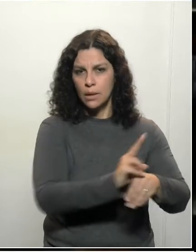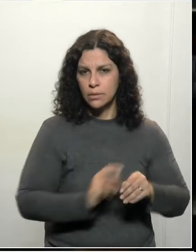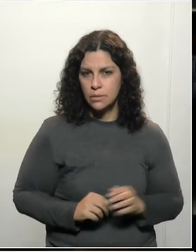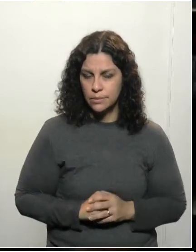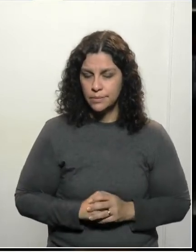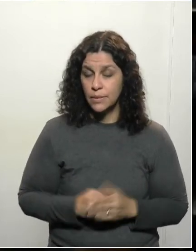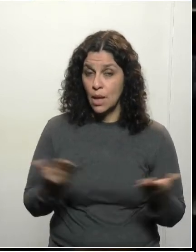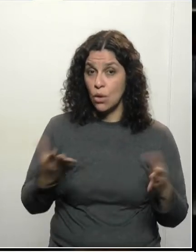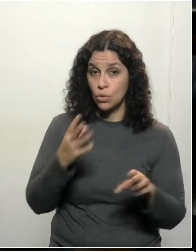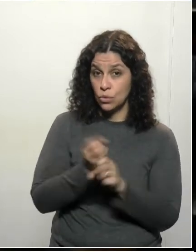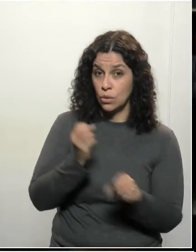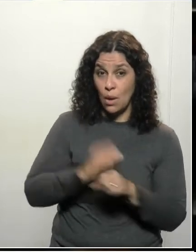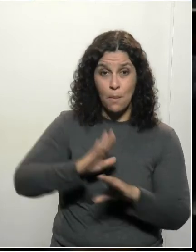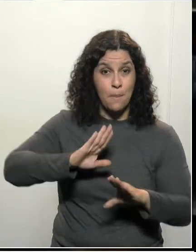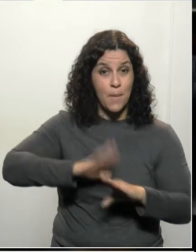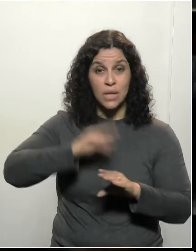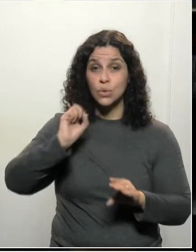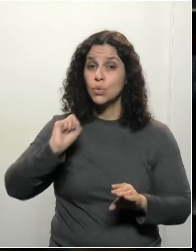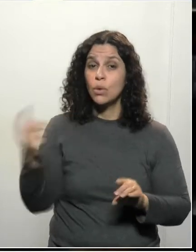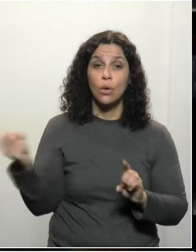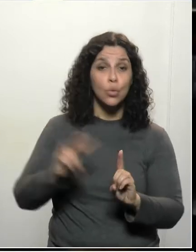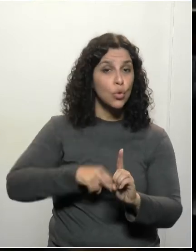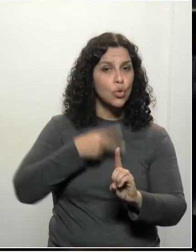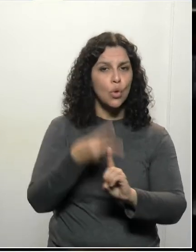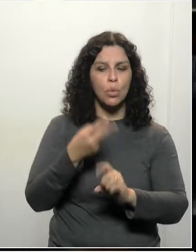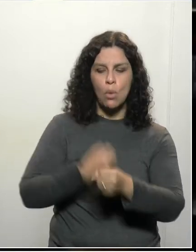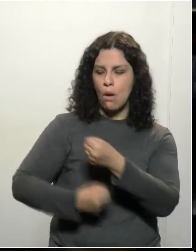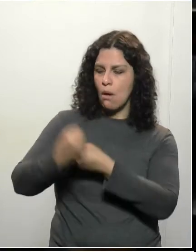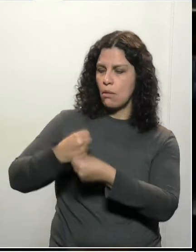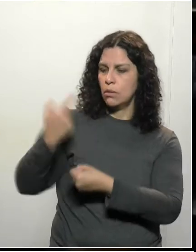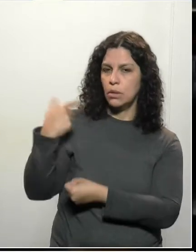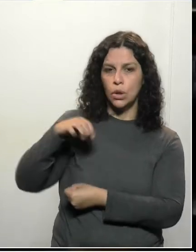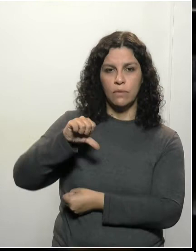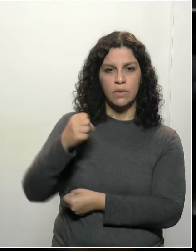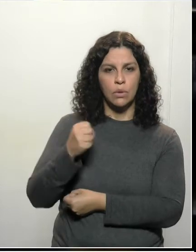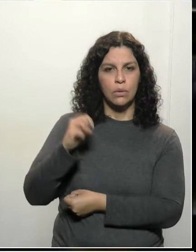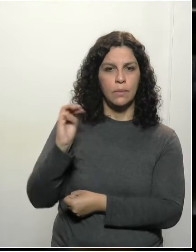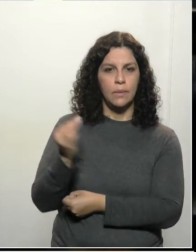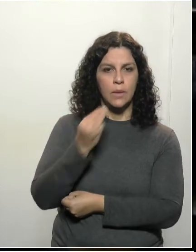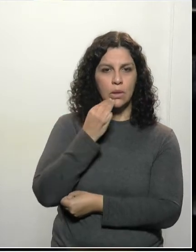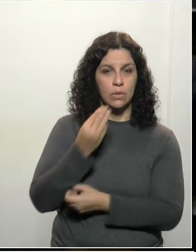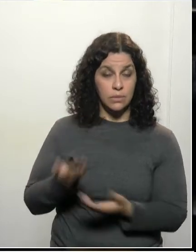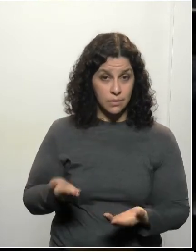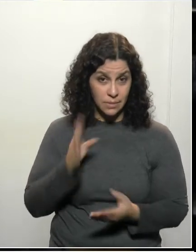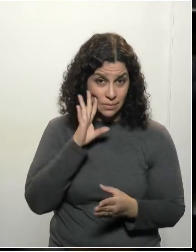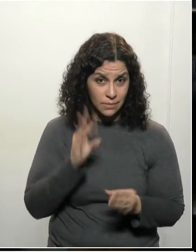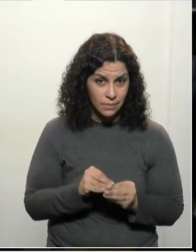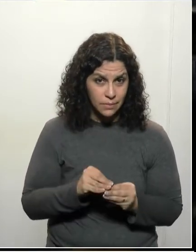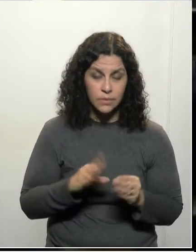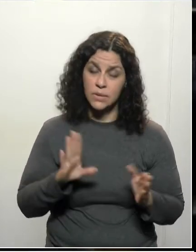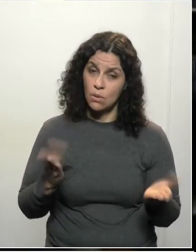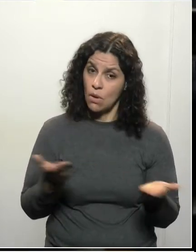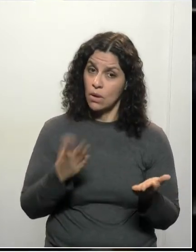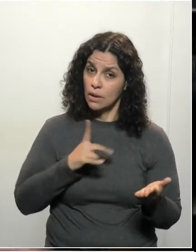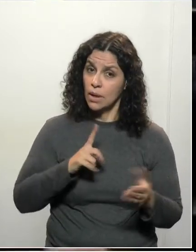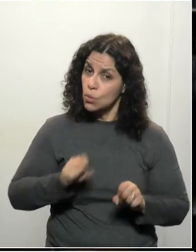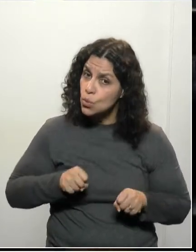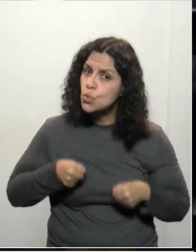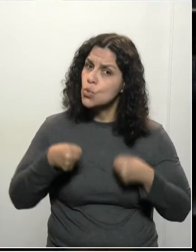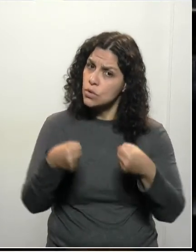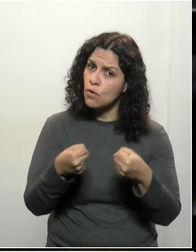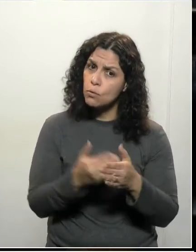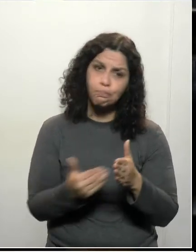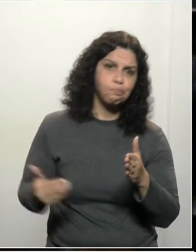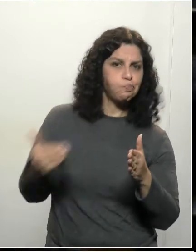número é mais do que o dobro firmado em todo o ano de 19, que somou 98 milhões. Está entendendo? Então, assim, existe um esforço